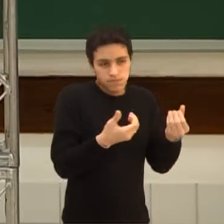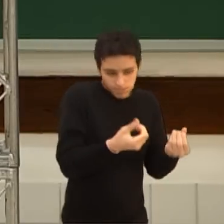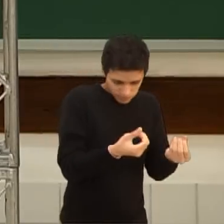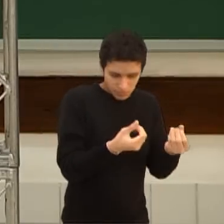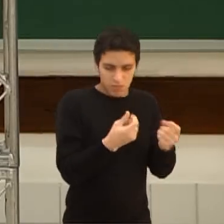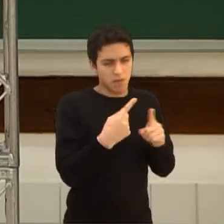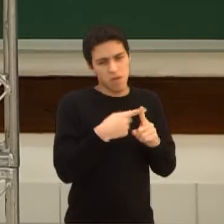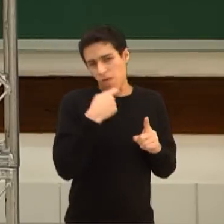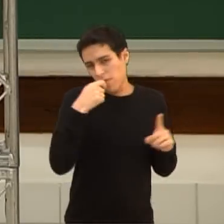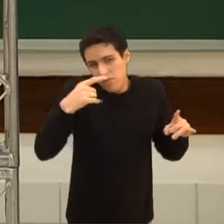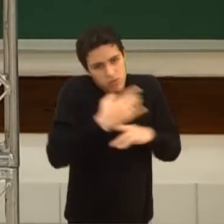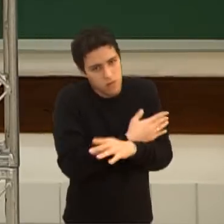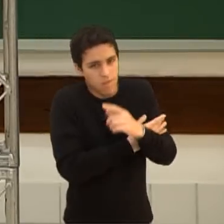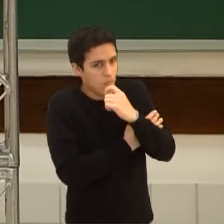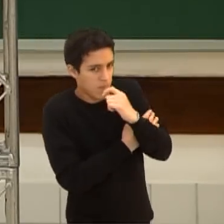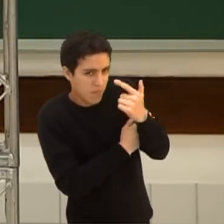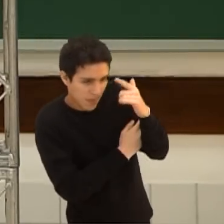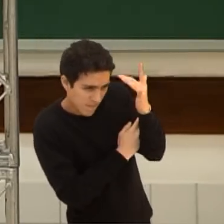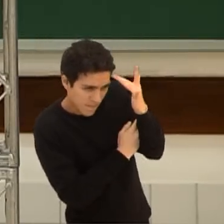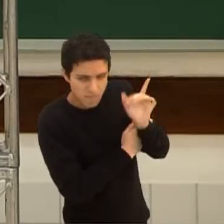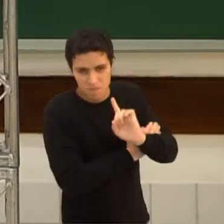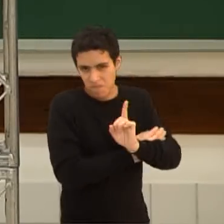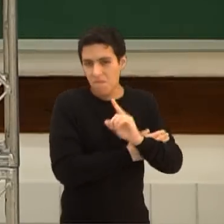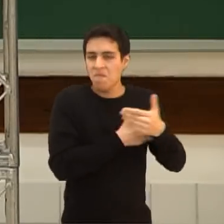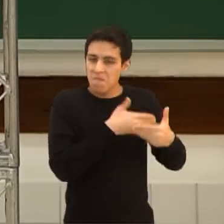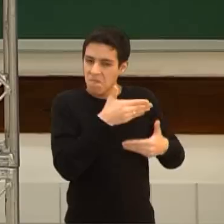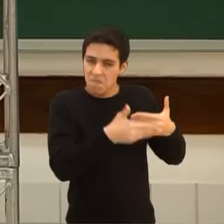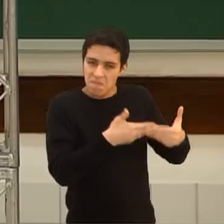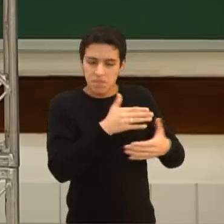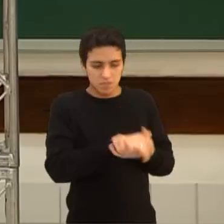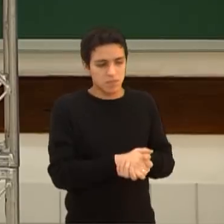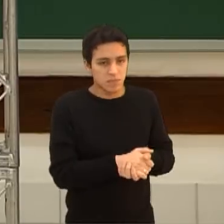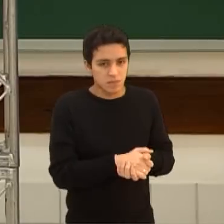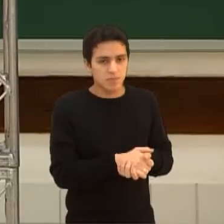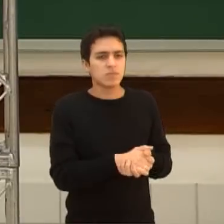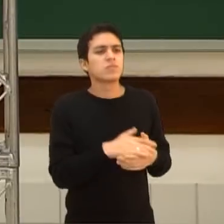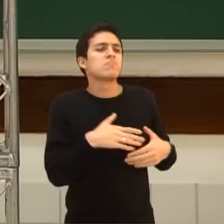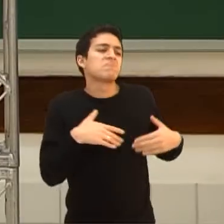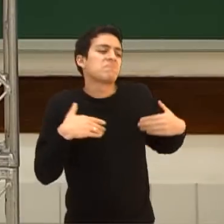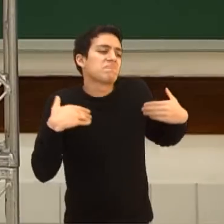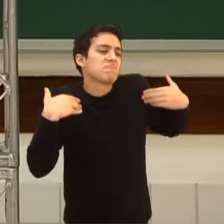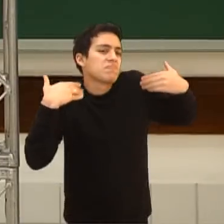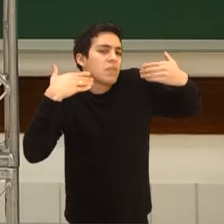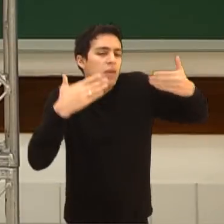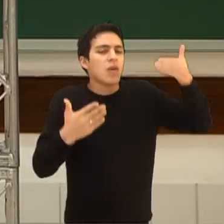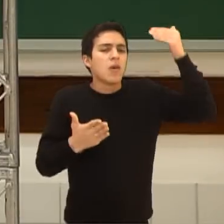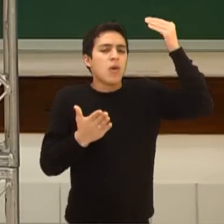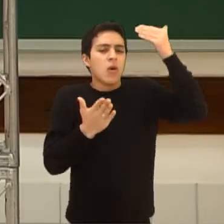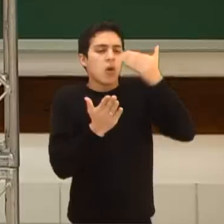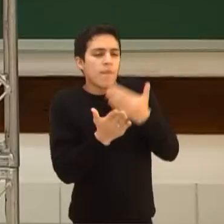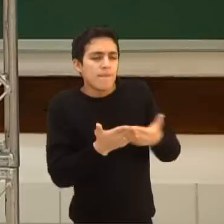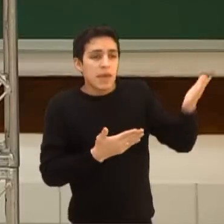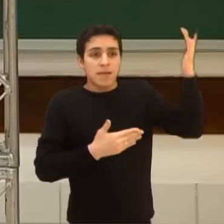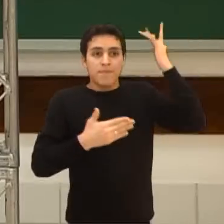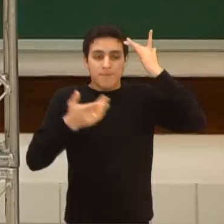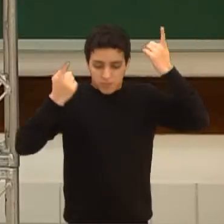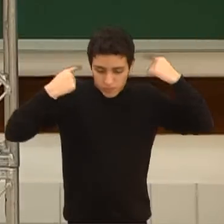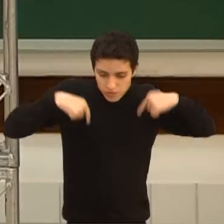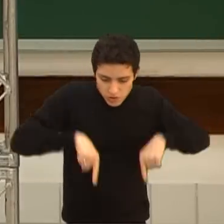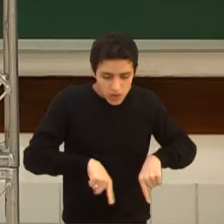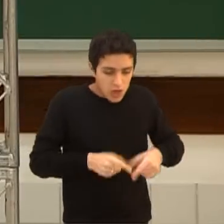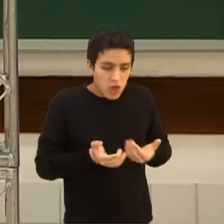estão maduros, não estão prontos ainda. Quando que a gente vai começar a amadurecer e liberar